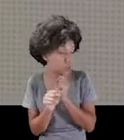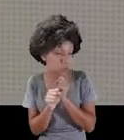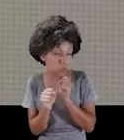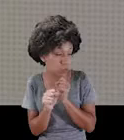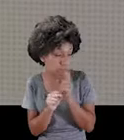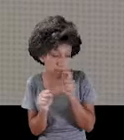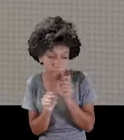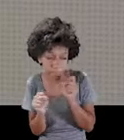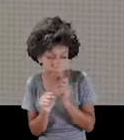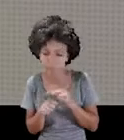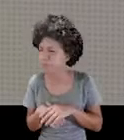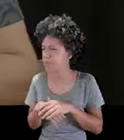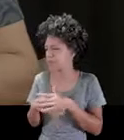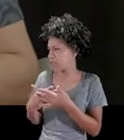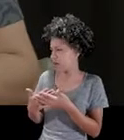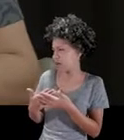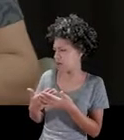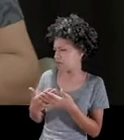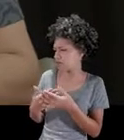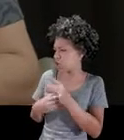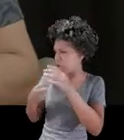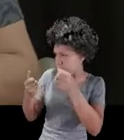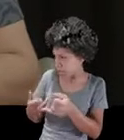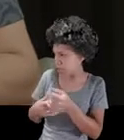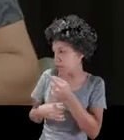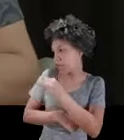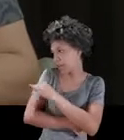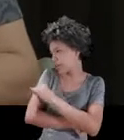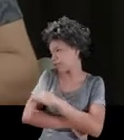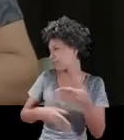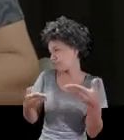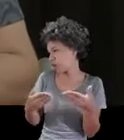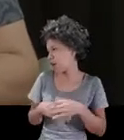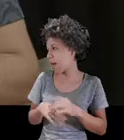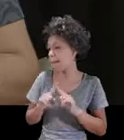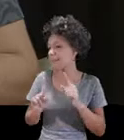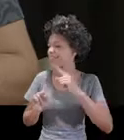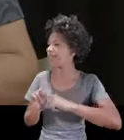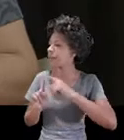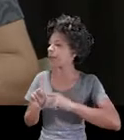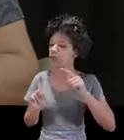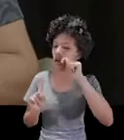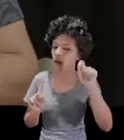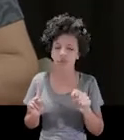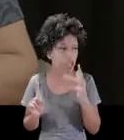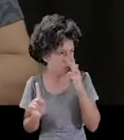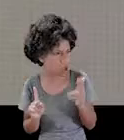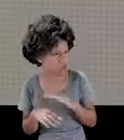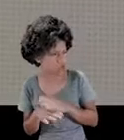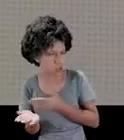ele tava muito frio ela falou que tava muito muito ruim qualquer Só explica você quer carioca agora qual que é a temperatura